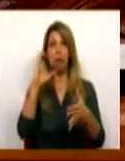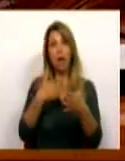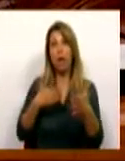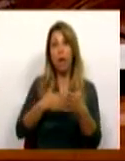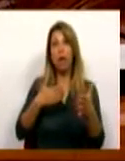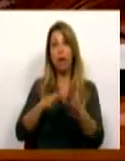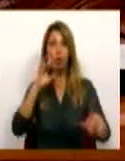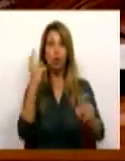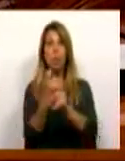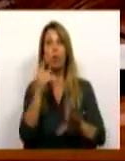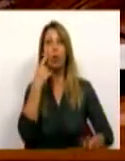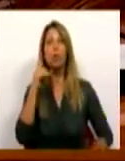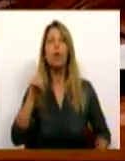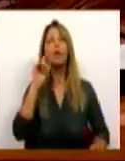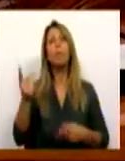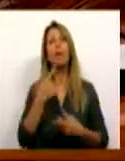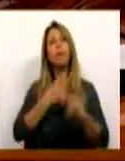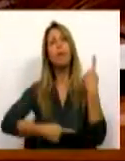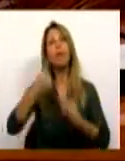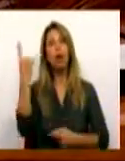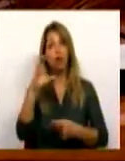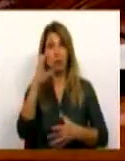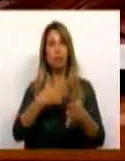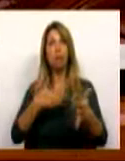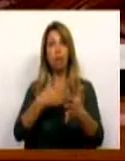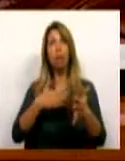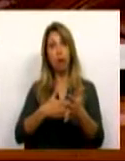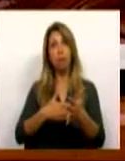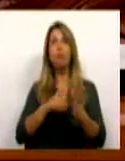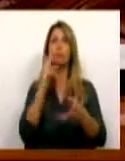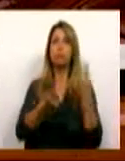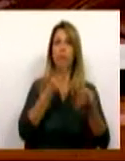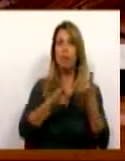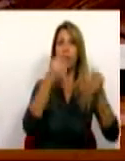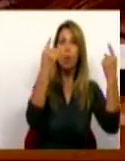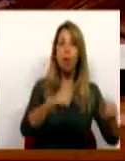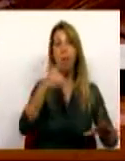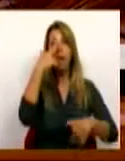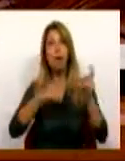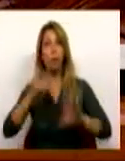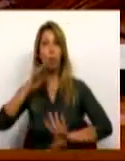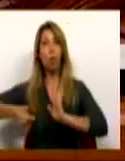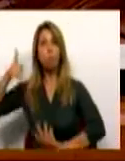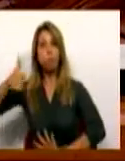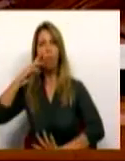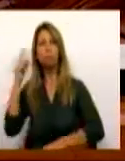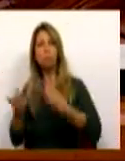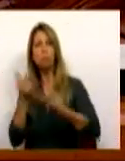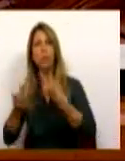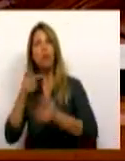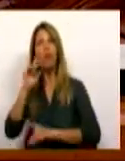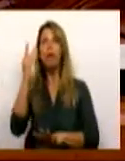igualmente que as reclamações de clientes são analisadas de forma coordenada e que o supervisor tem a informação necessária para antecipar más práticas e sancionar quando